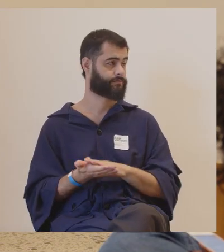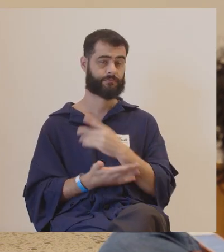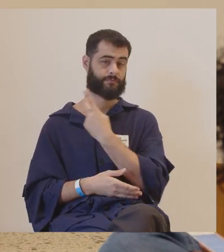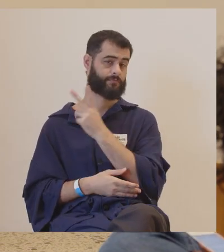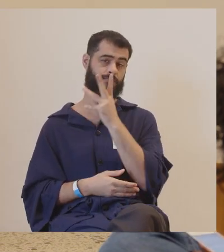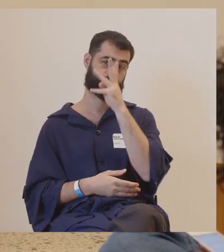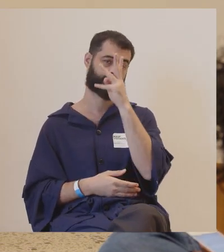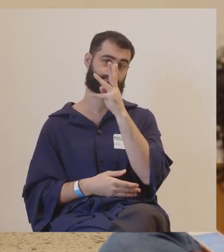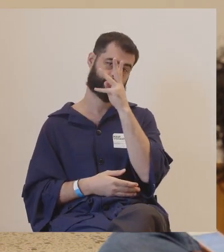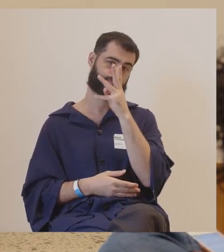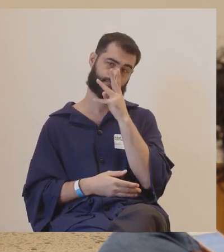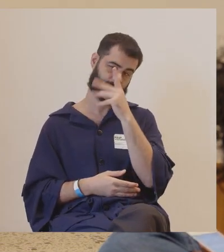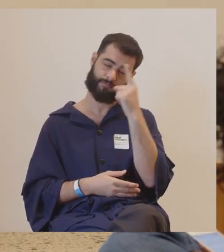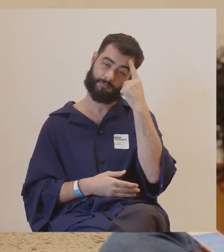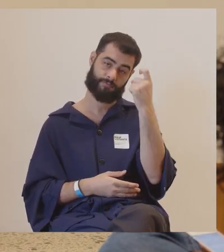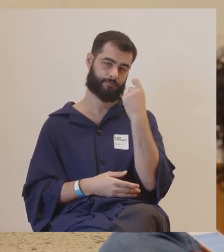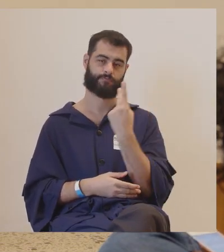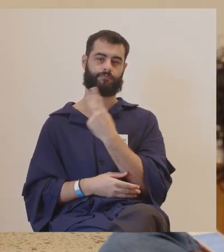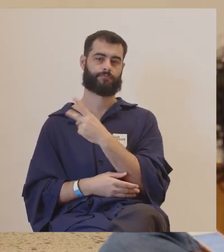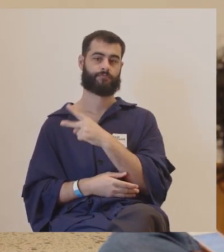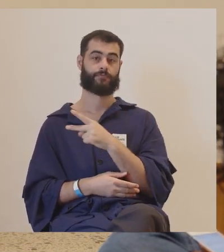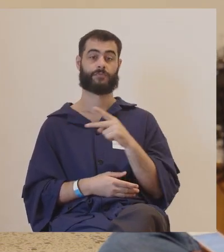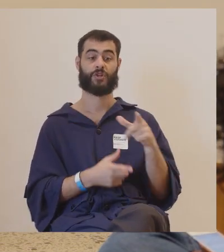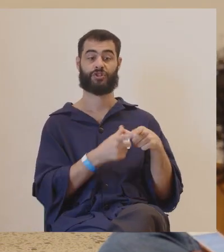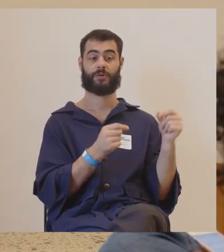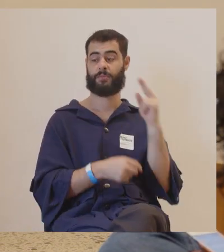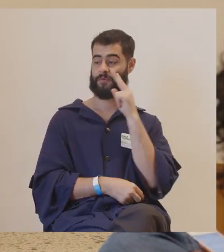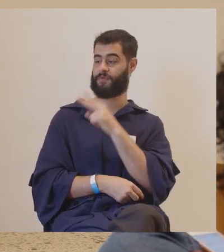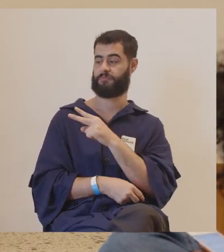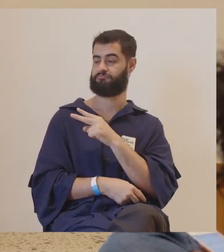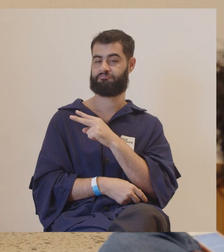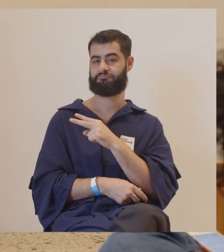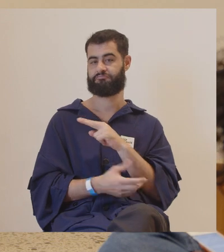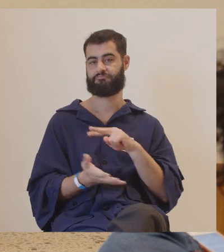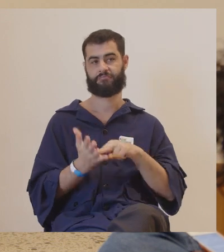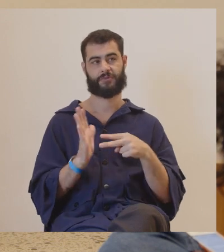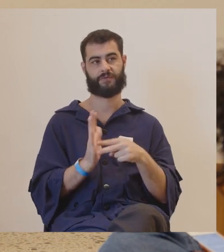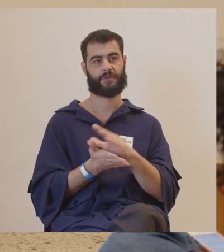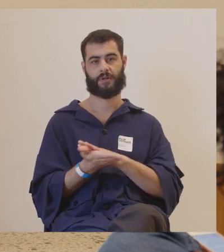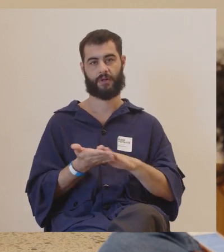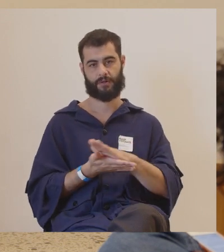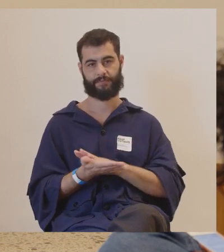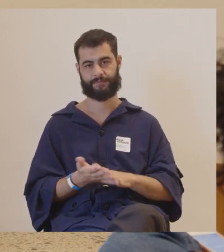Aquele jardim japonês é uma invenção. Para os japoneses, ele não existe, né?